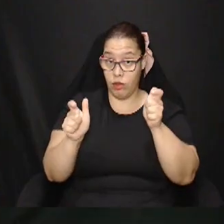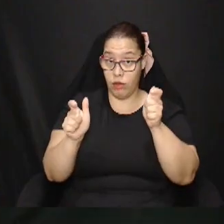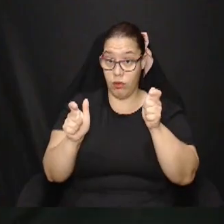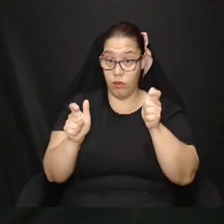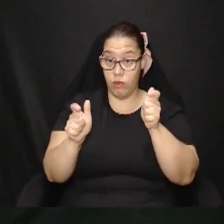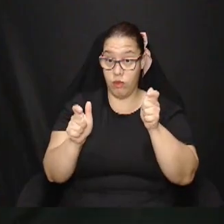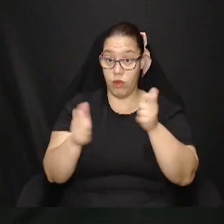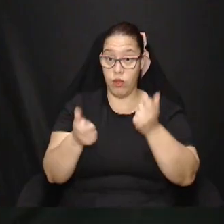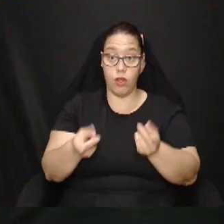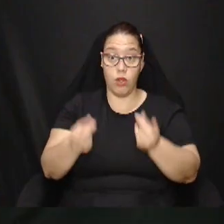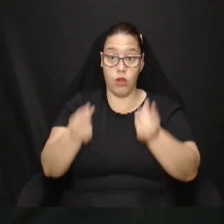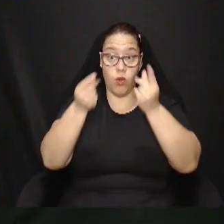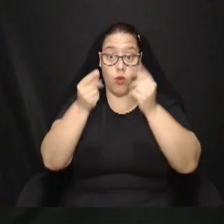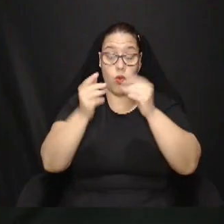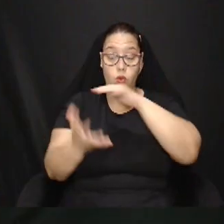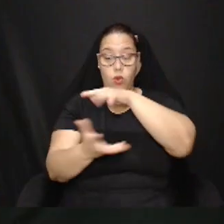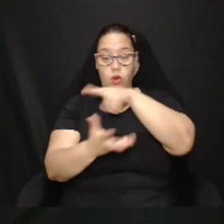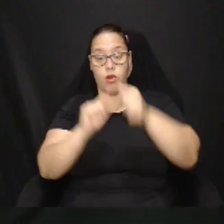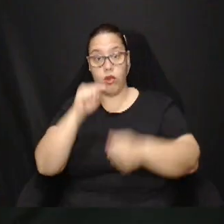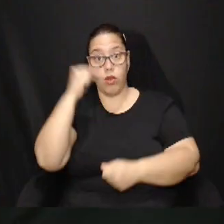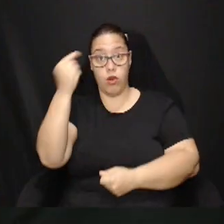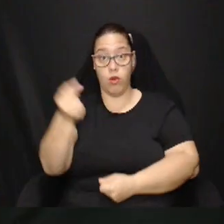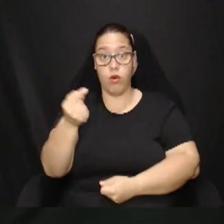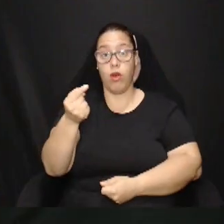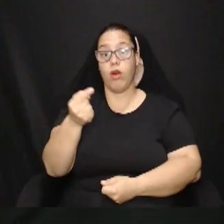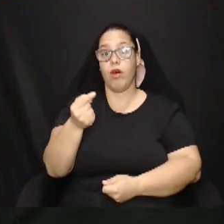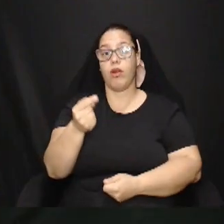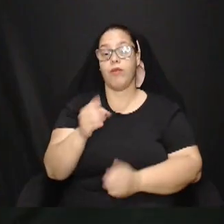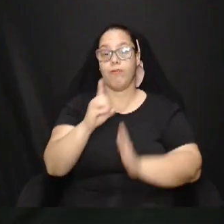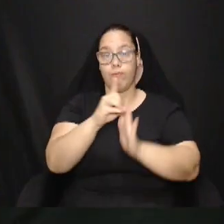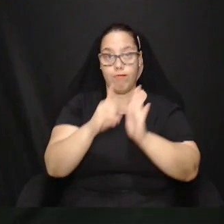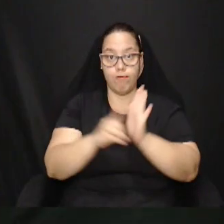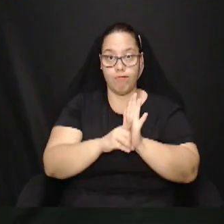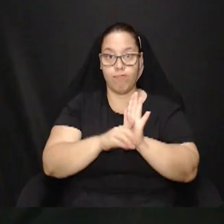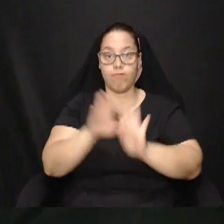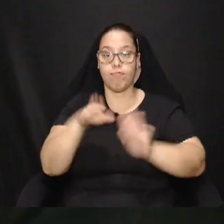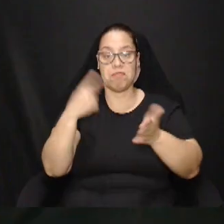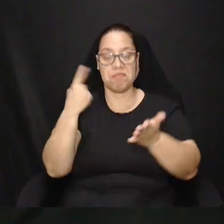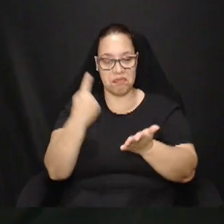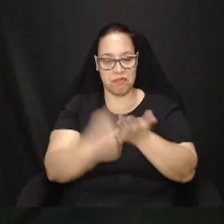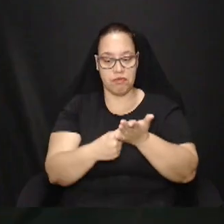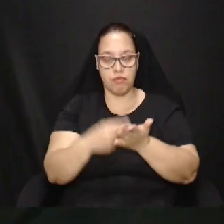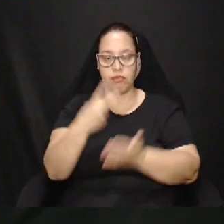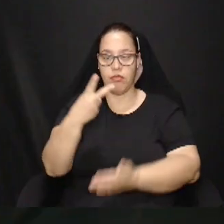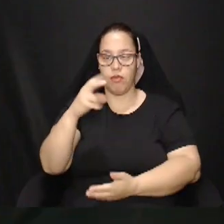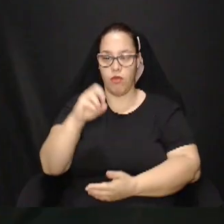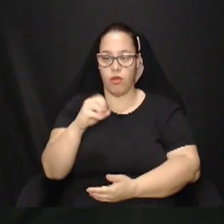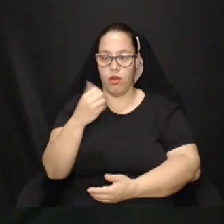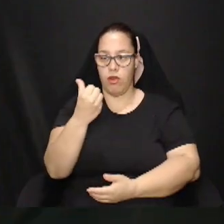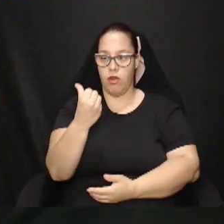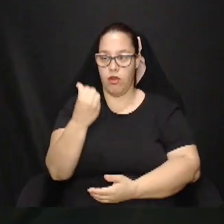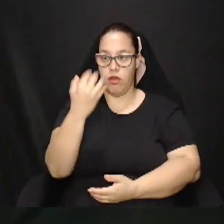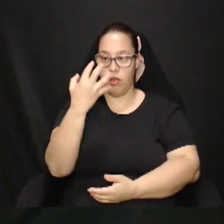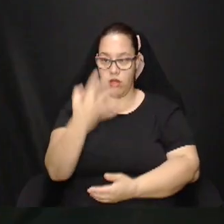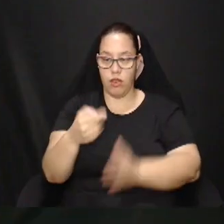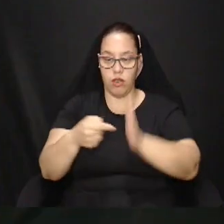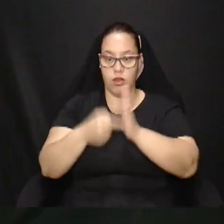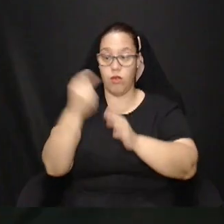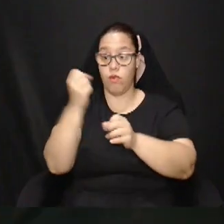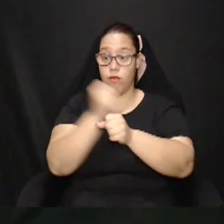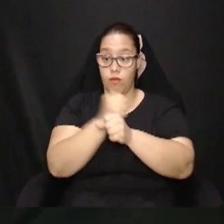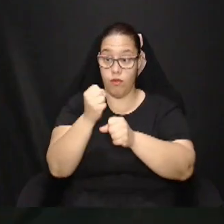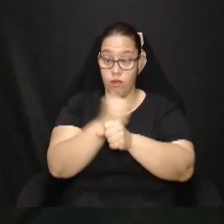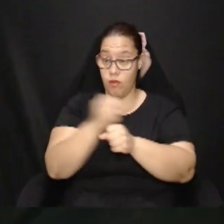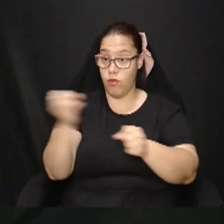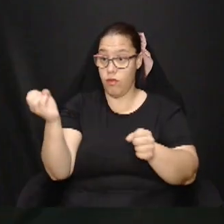economias do mundo na próxima década, né? Se as previsões se confirmarem, 2064 será o primeiro ano da história moderna em